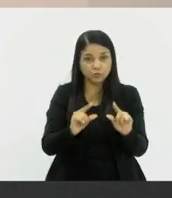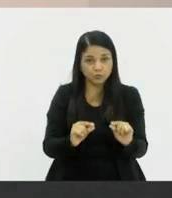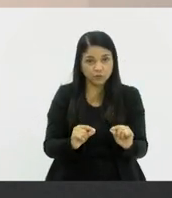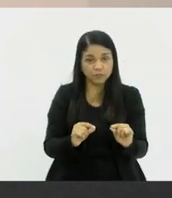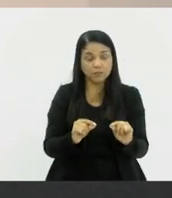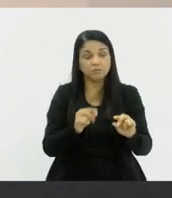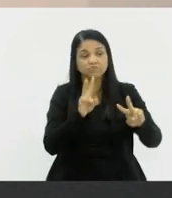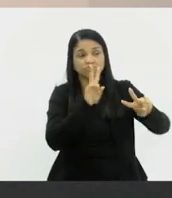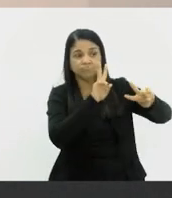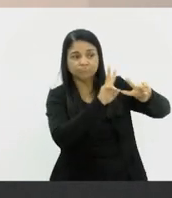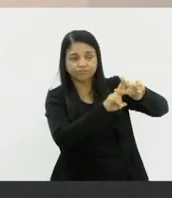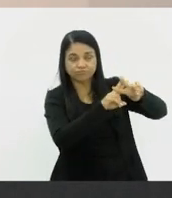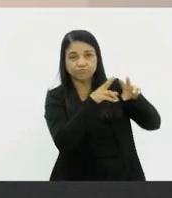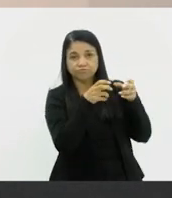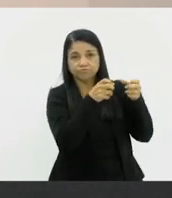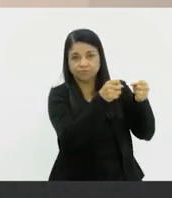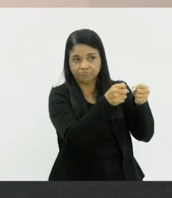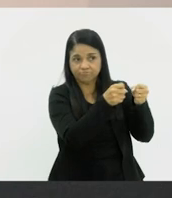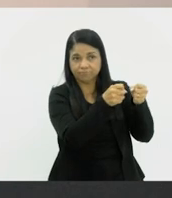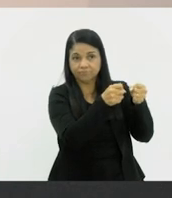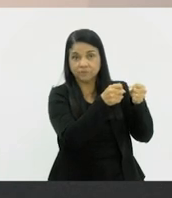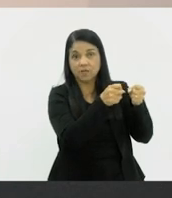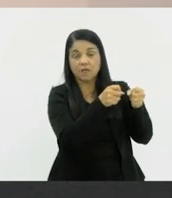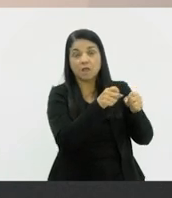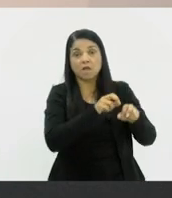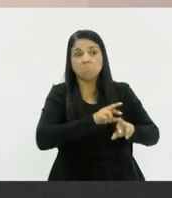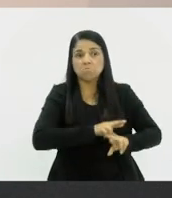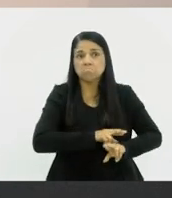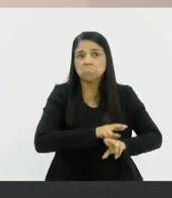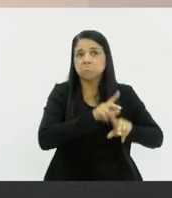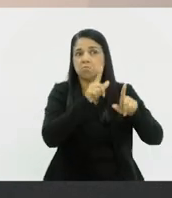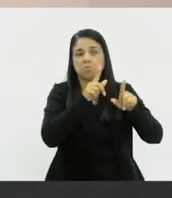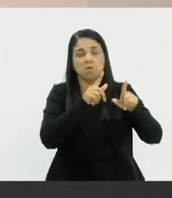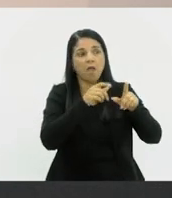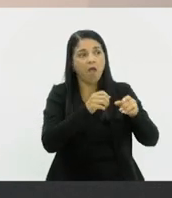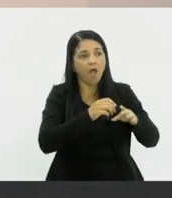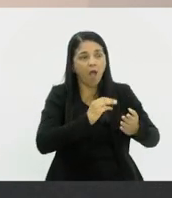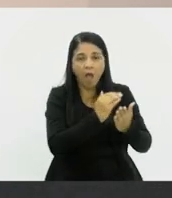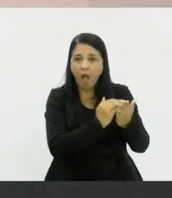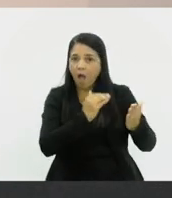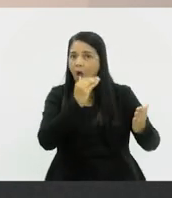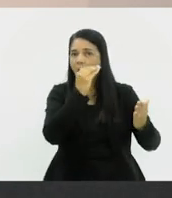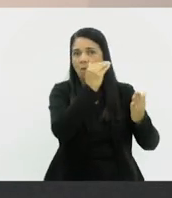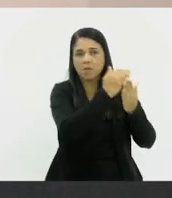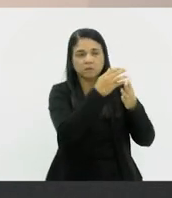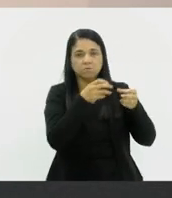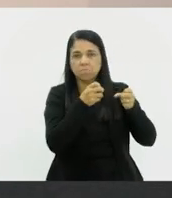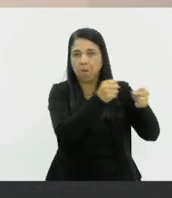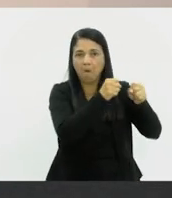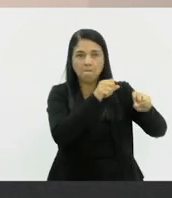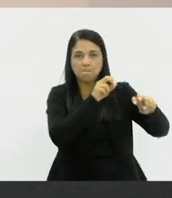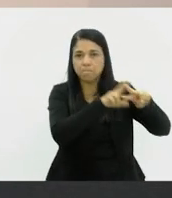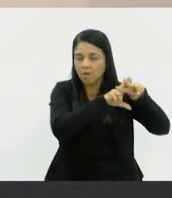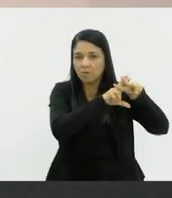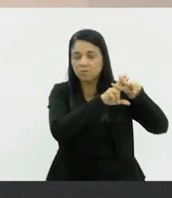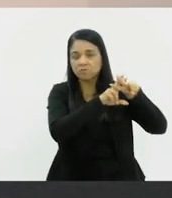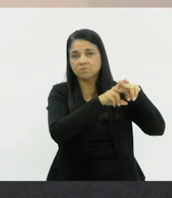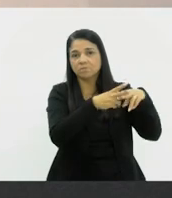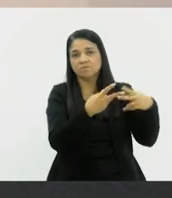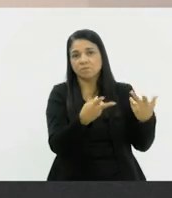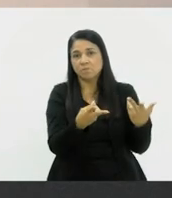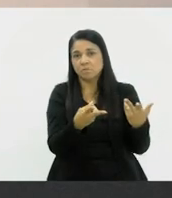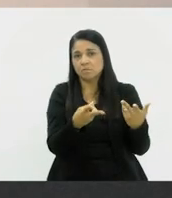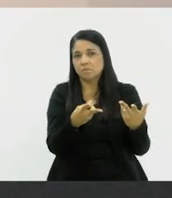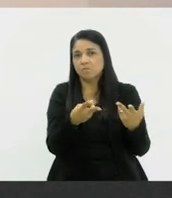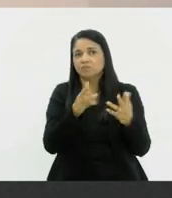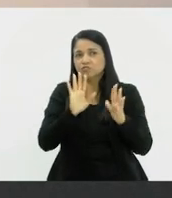de encarceramento ele aumenta o número de encarceramento né Por uma questão subjetiva